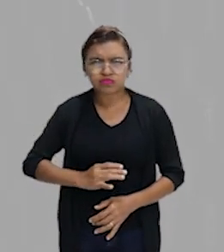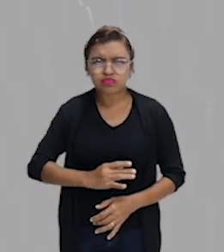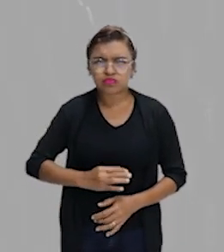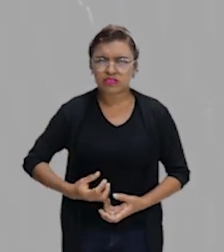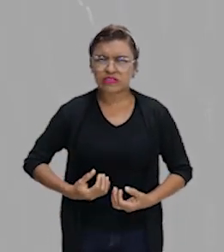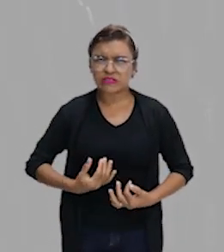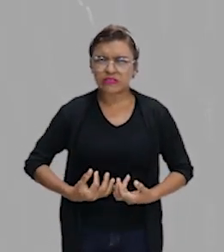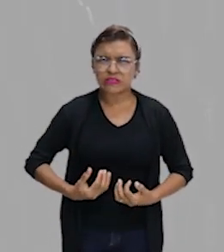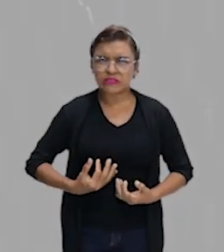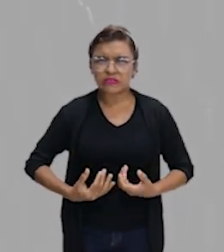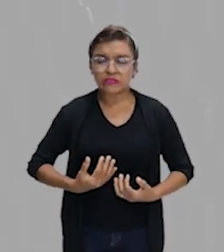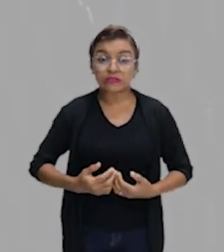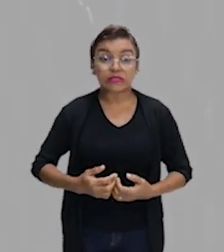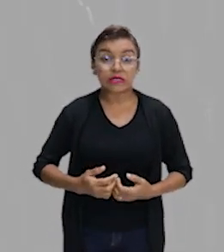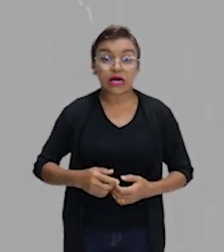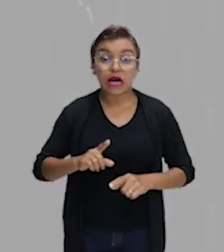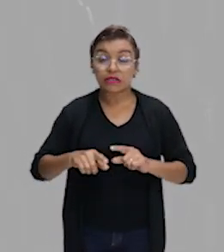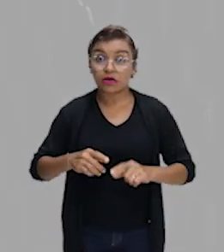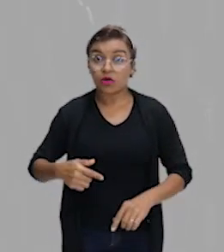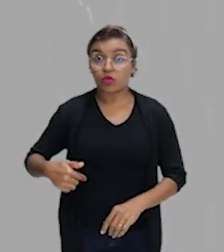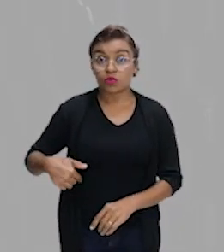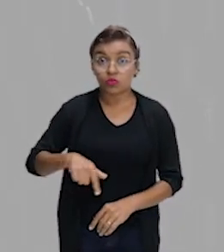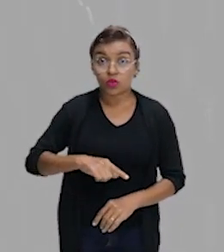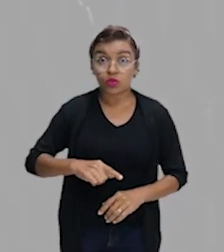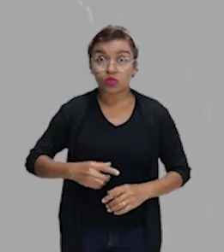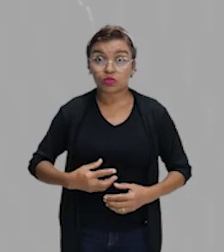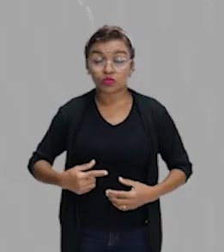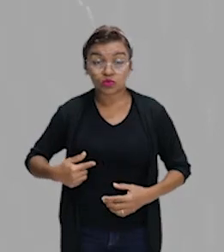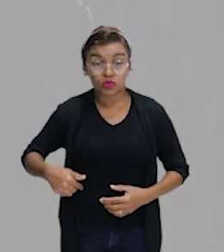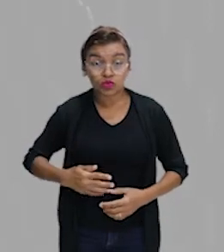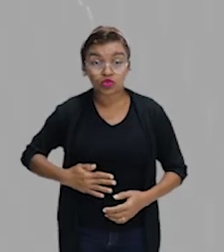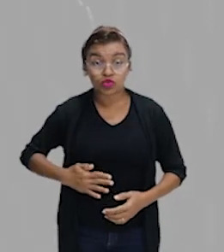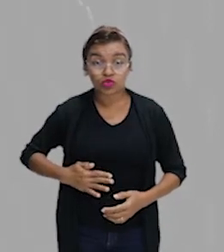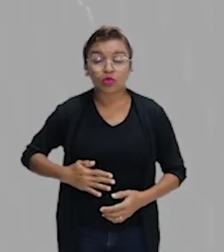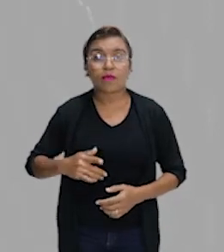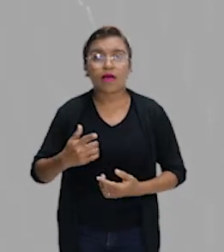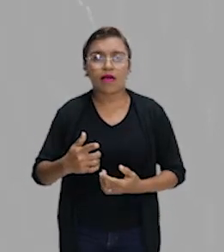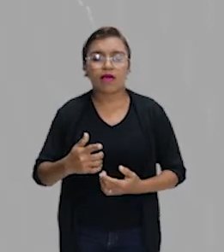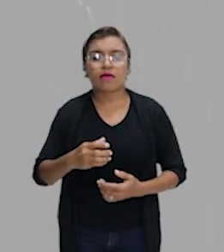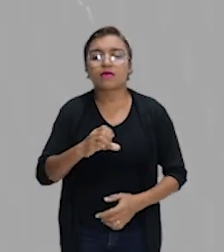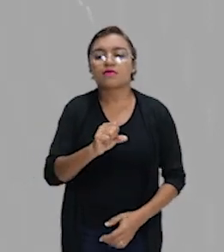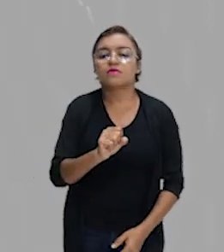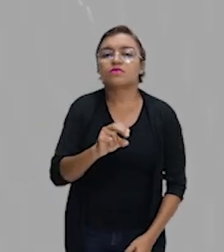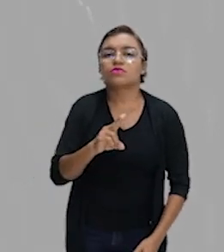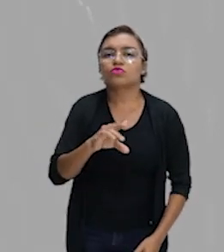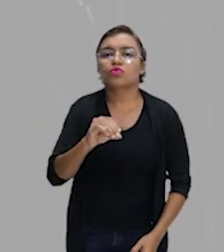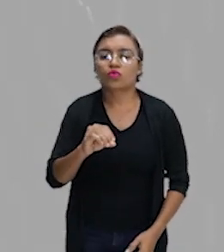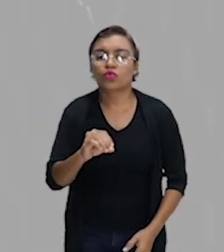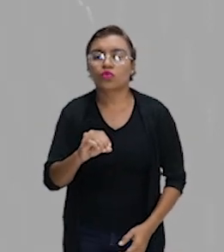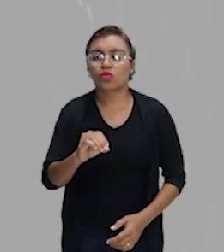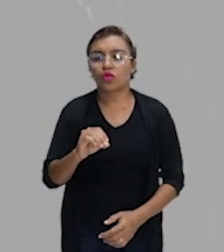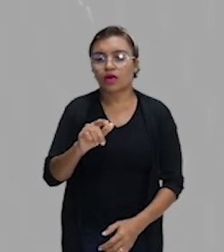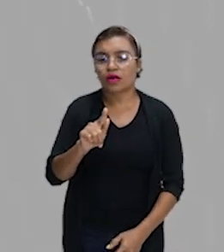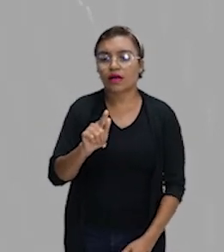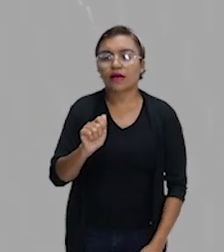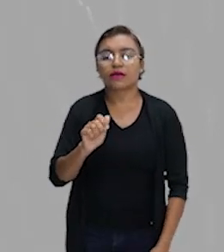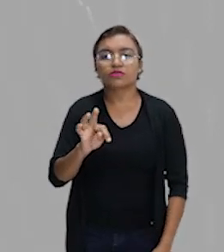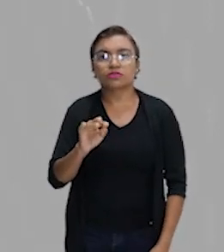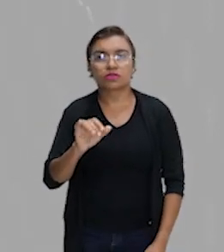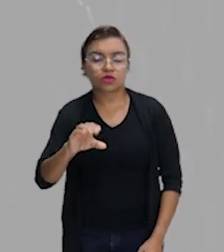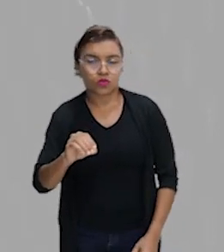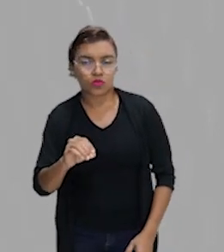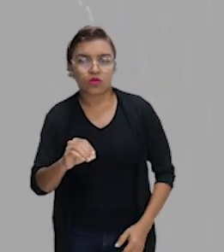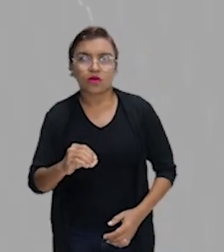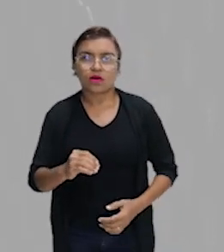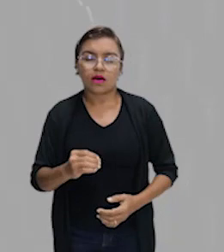estômago vai ter que produzir mais suco gástrico, que na verdade é o ácido